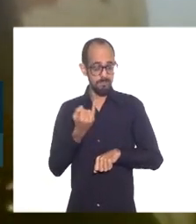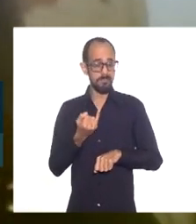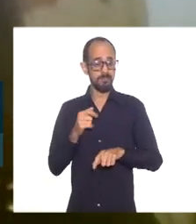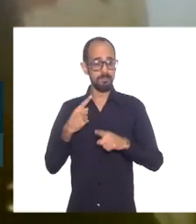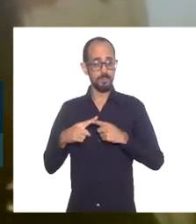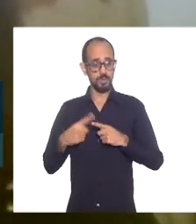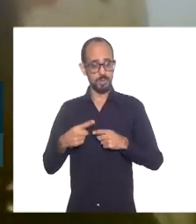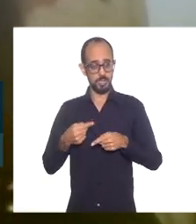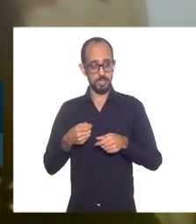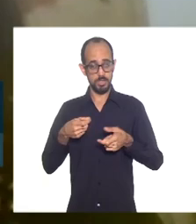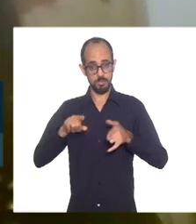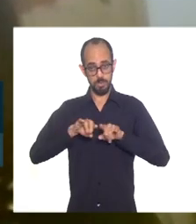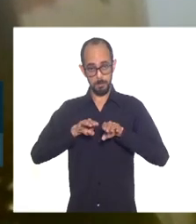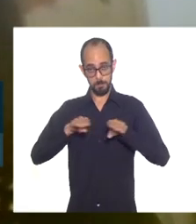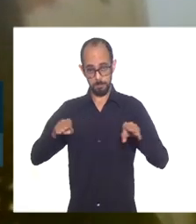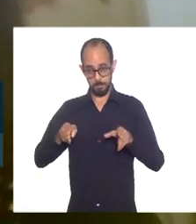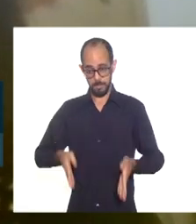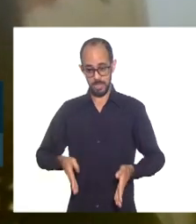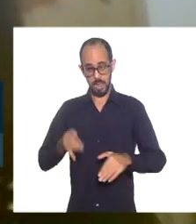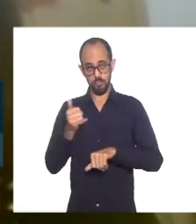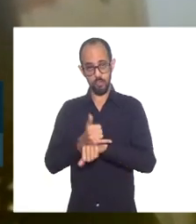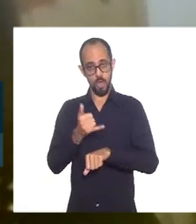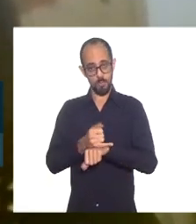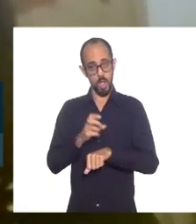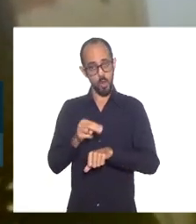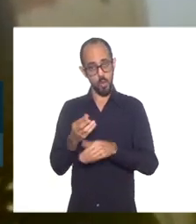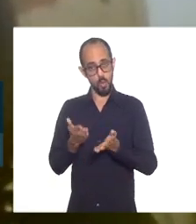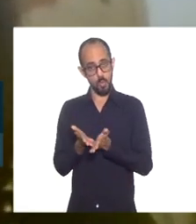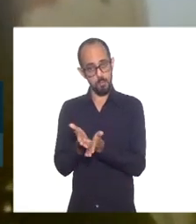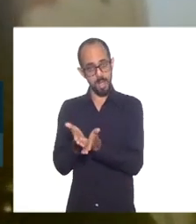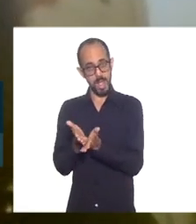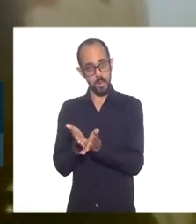uma plataforma ou um barco de apoio